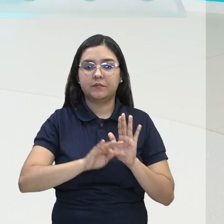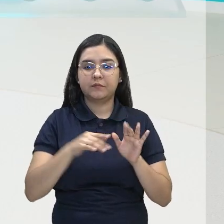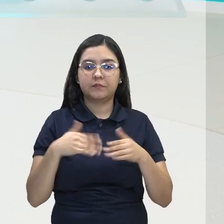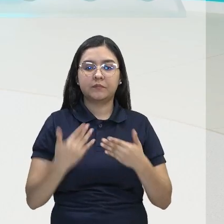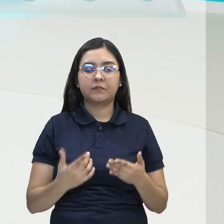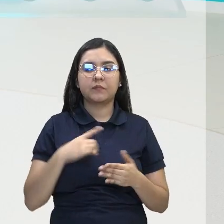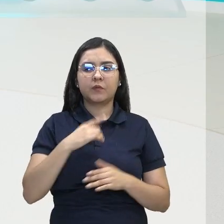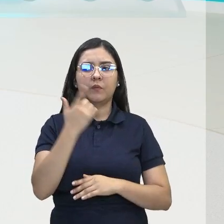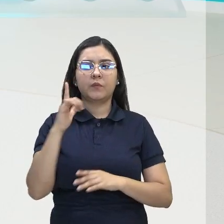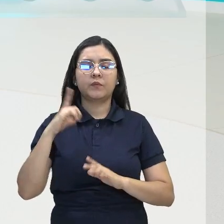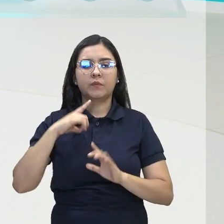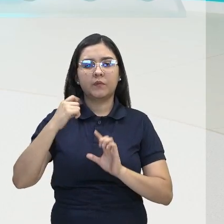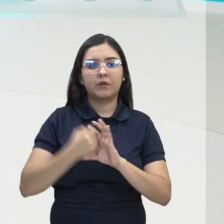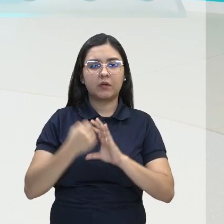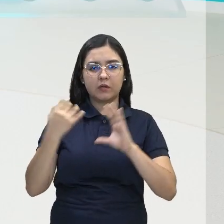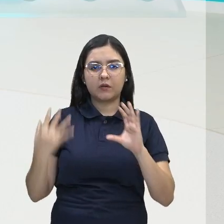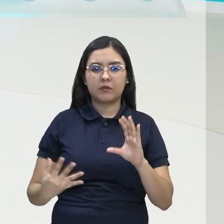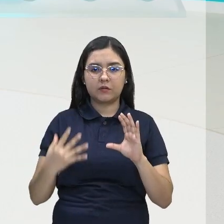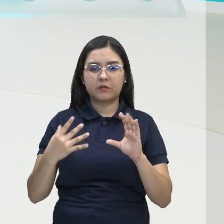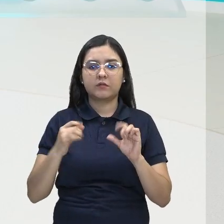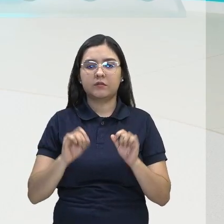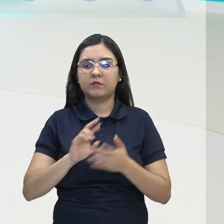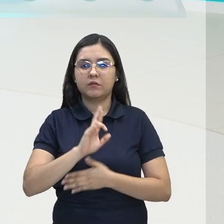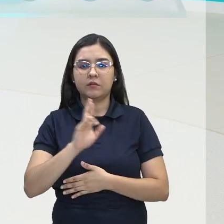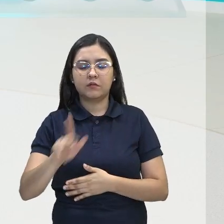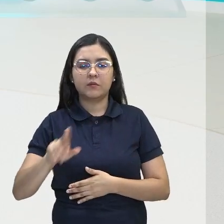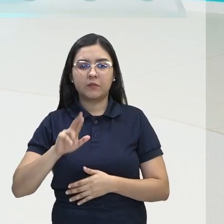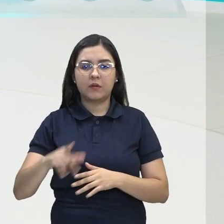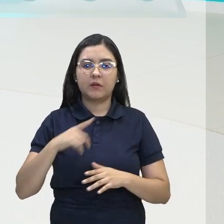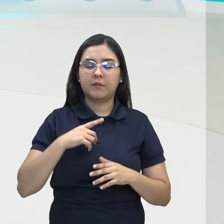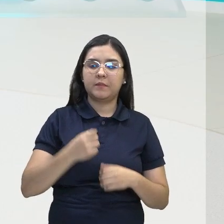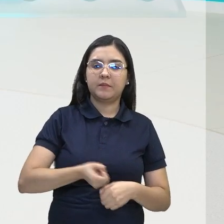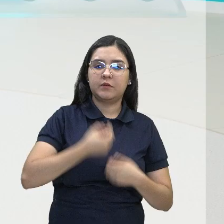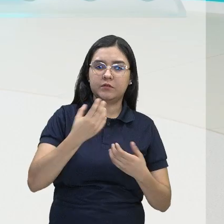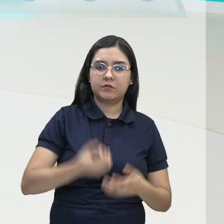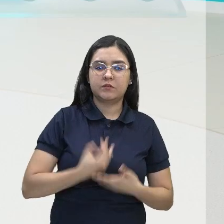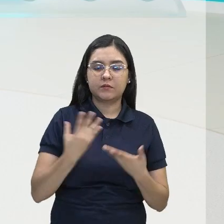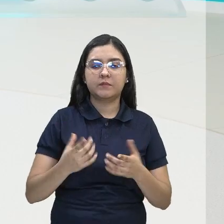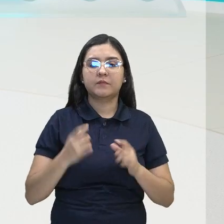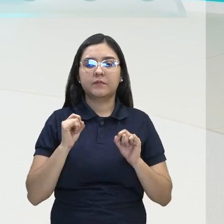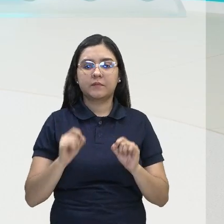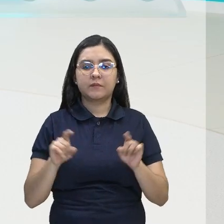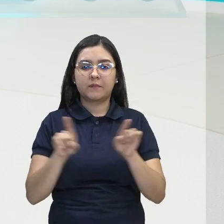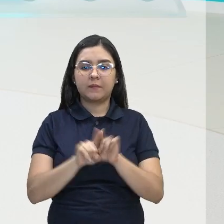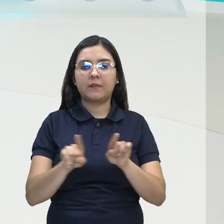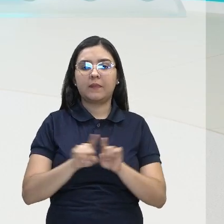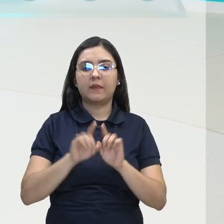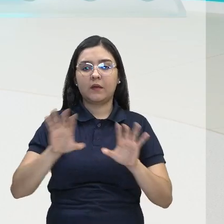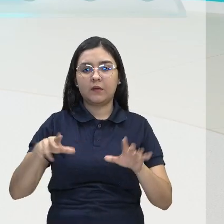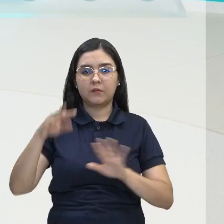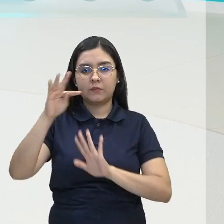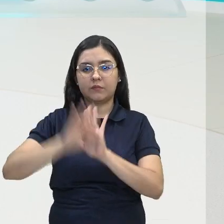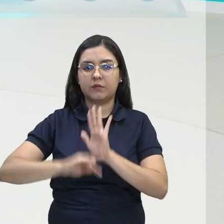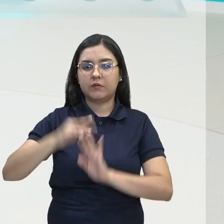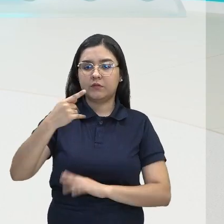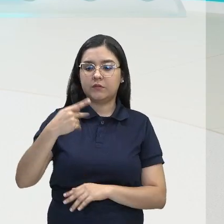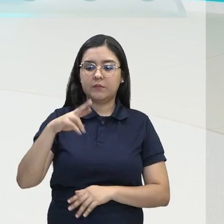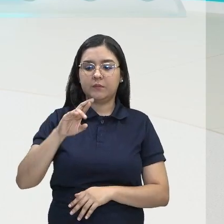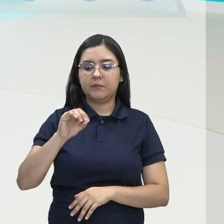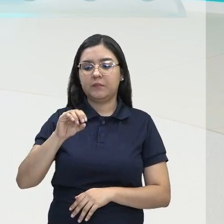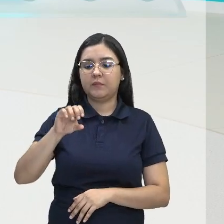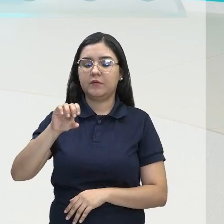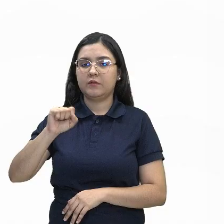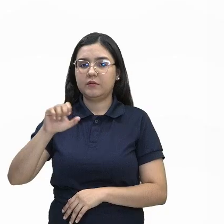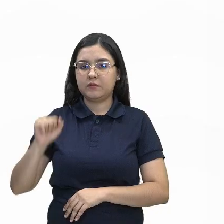outras características que não os de poema, de poesia, eles vão ser encaixados aí em texto de prosa. Vamos dar uma olhadinha